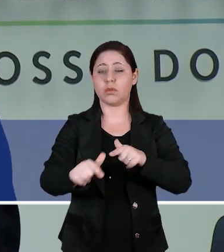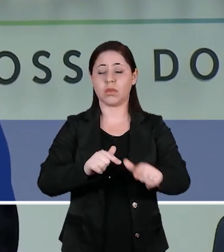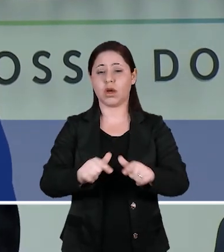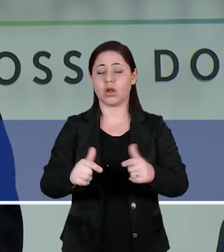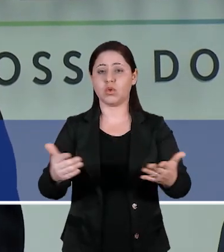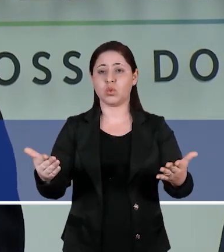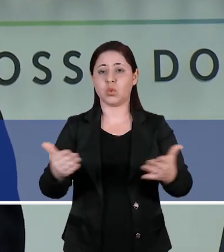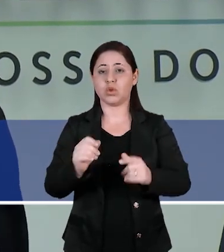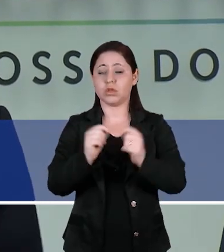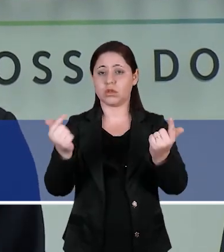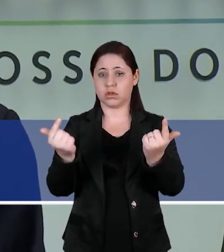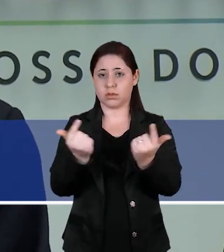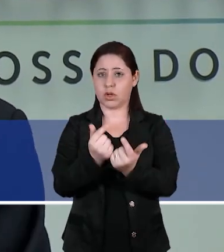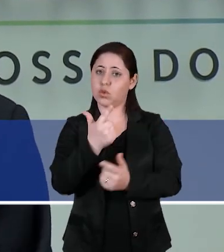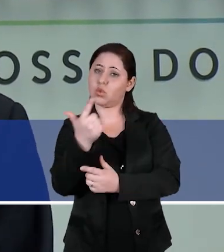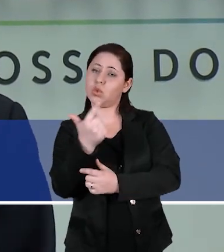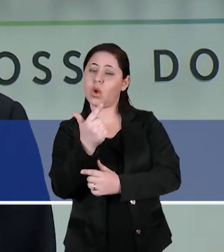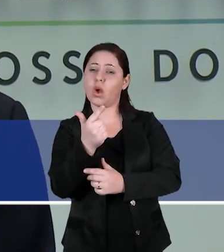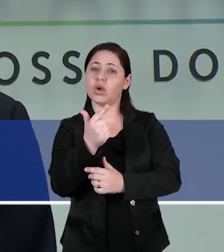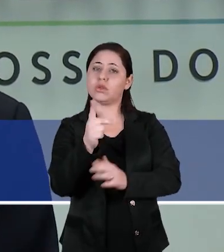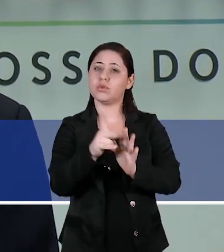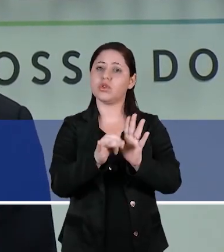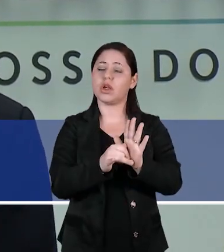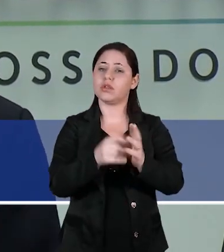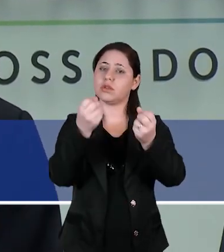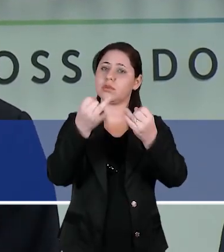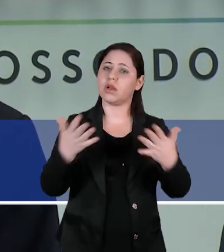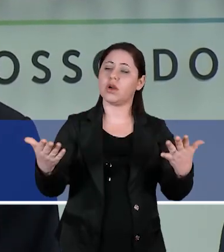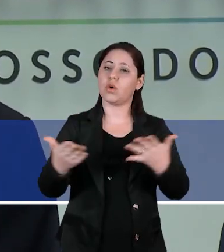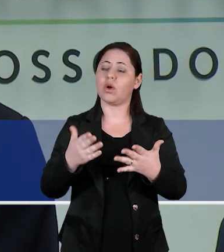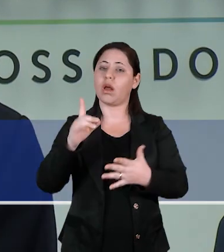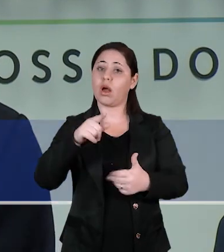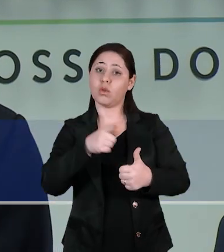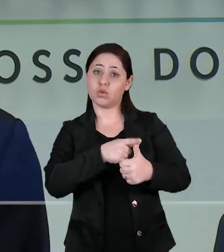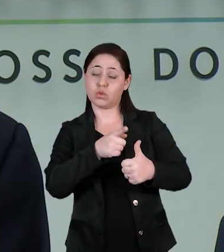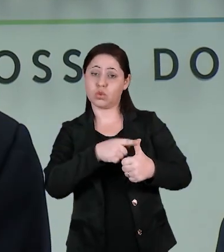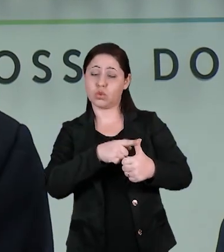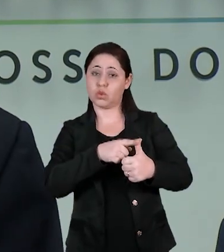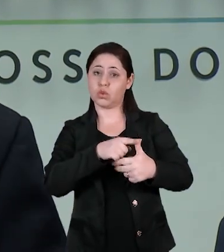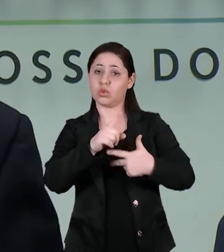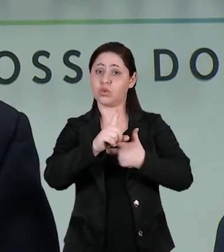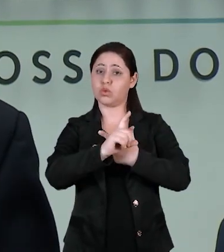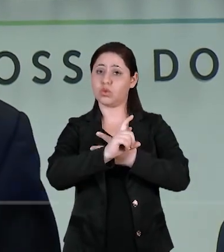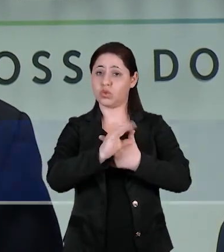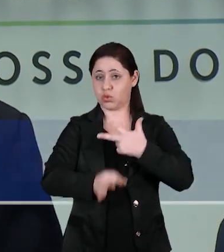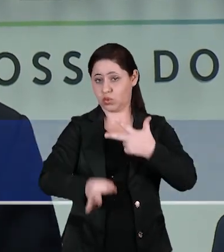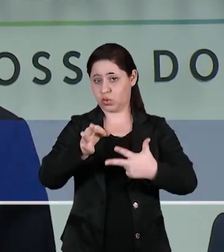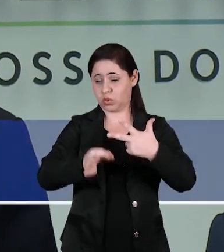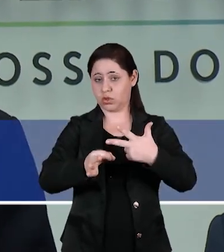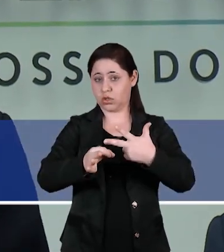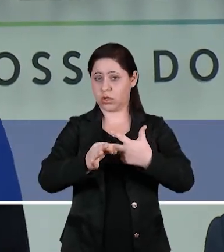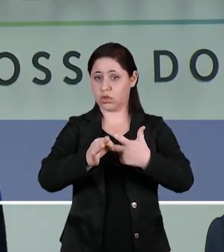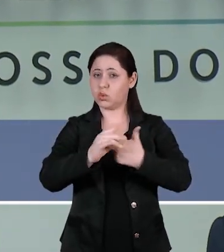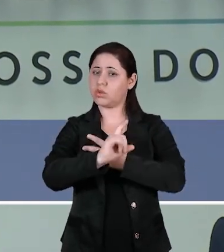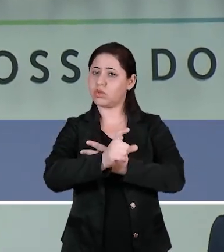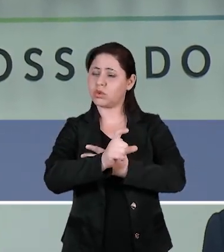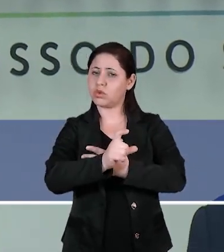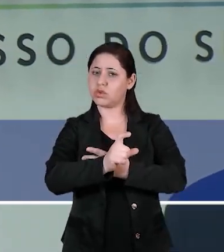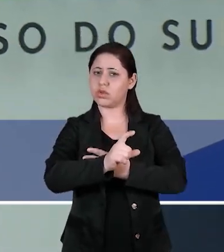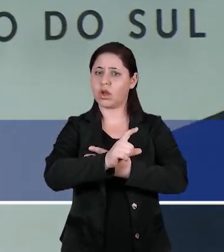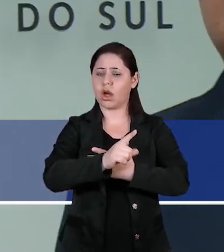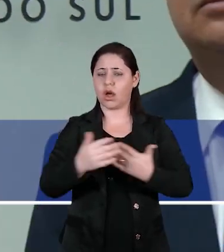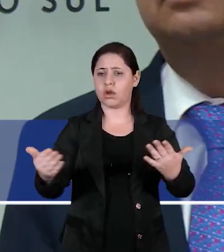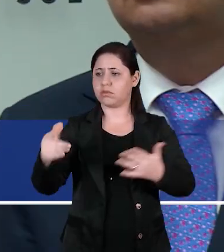na sessão da Assembleia Legislativa. 2 deles nós vamos destacar nesse momento, que são justamente um do Poder Judiciário e outro do Poder Executivo. Ao meu lado,